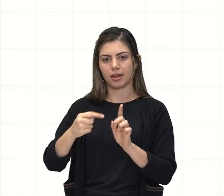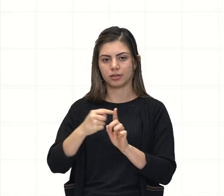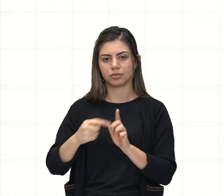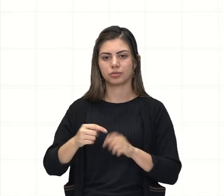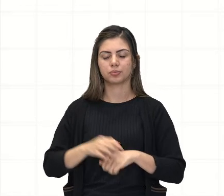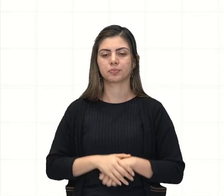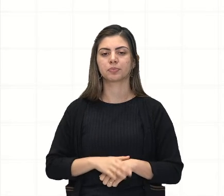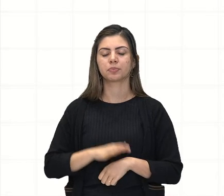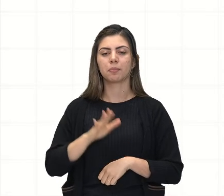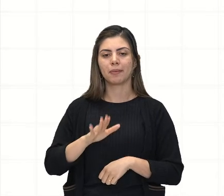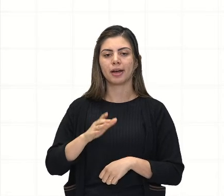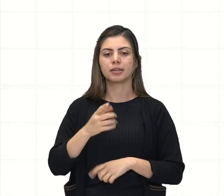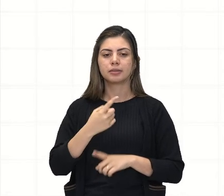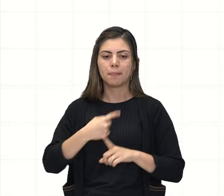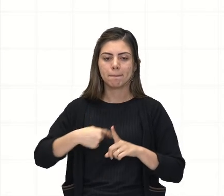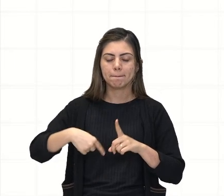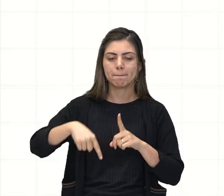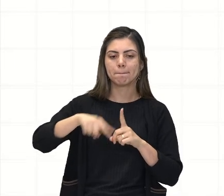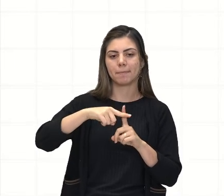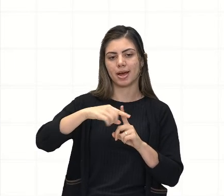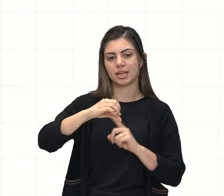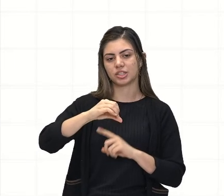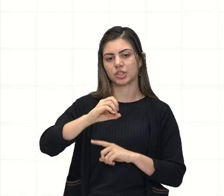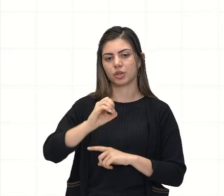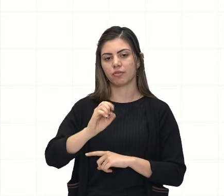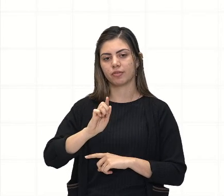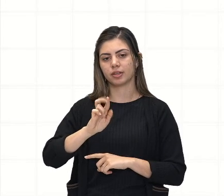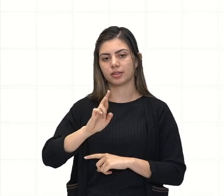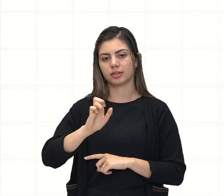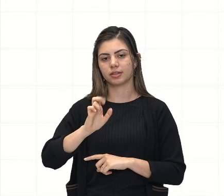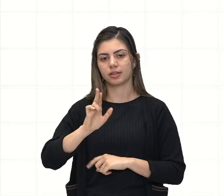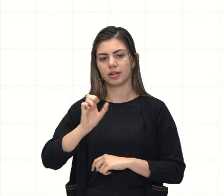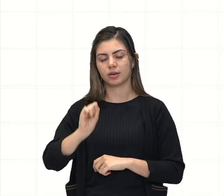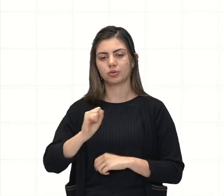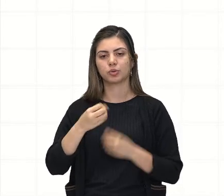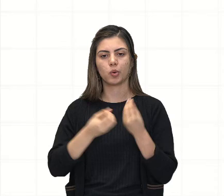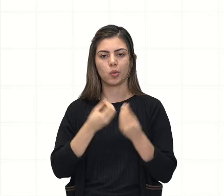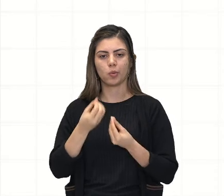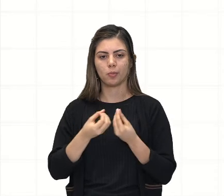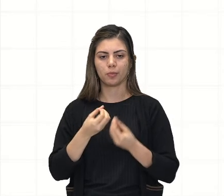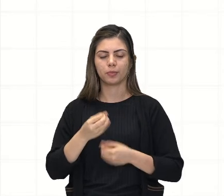Girando agora mais 90 graus.